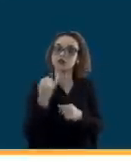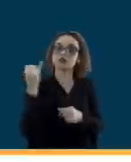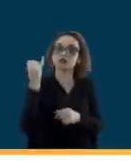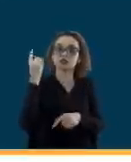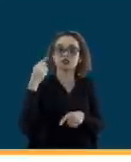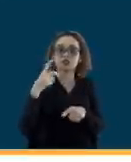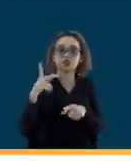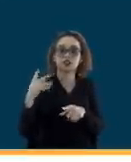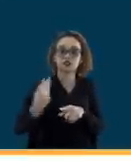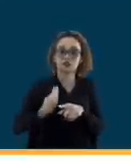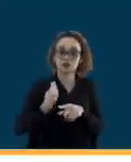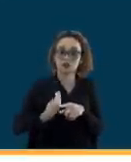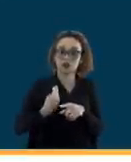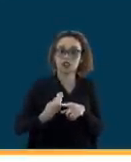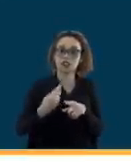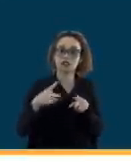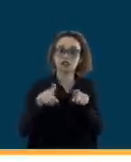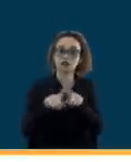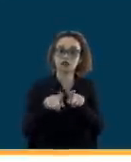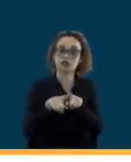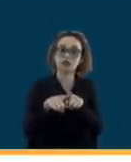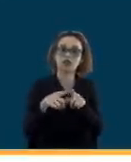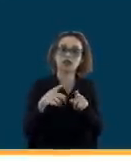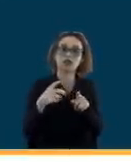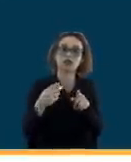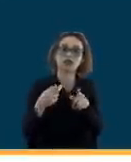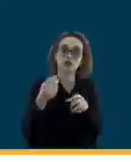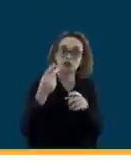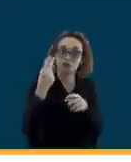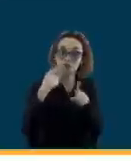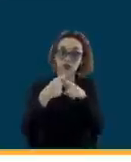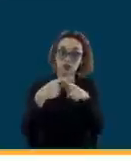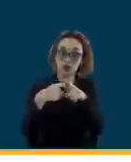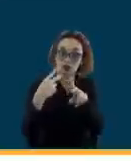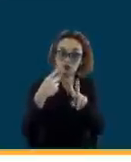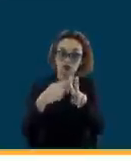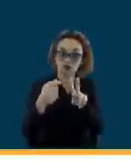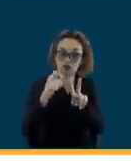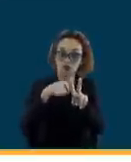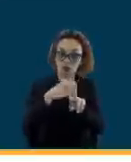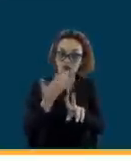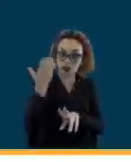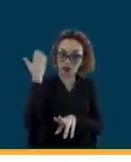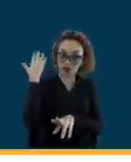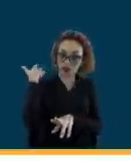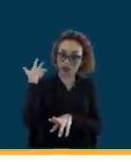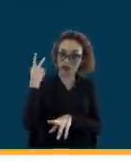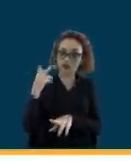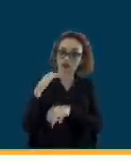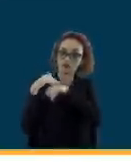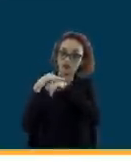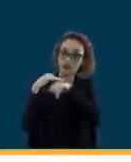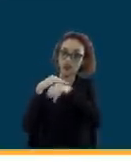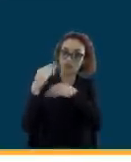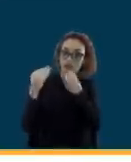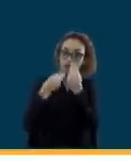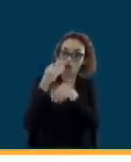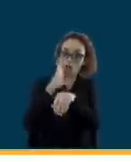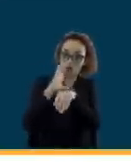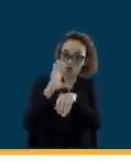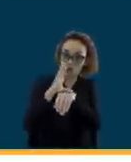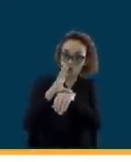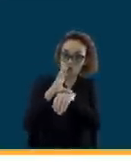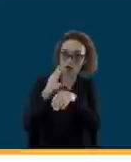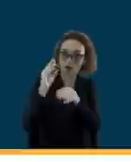gente teve, lá do início, há 2 meses atrás, quando a gente começou a conversar sobre essa possibilidade, até agora, ter o senhor aqui conosco